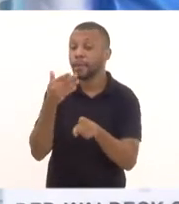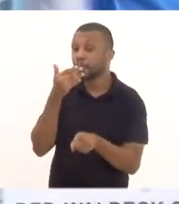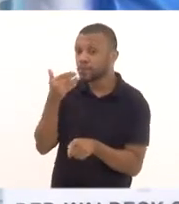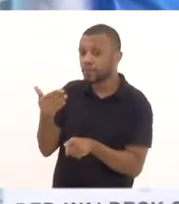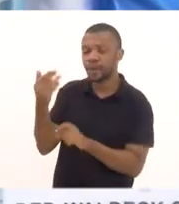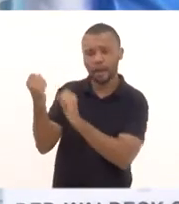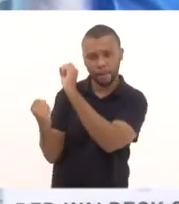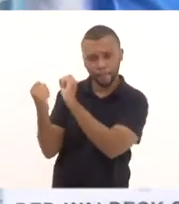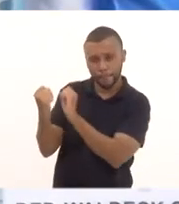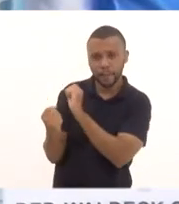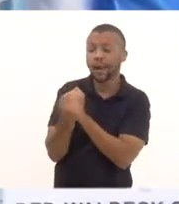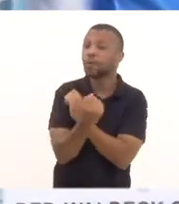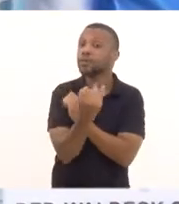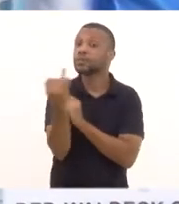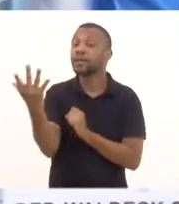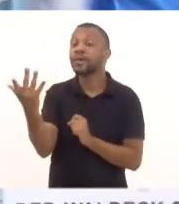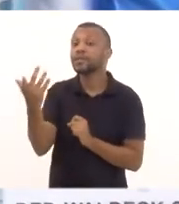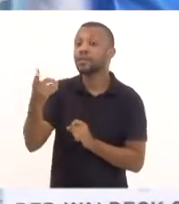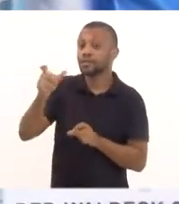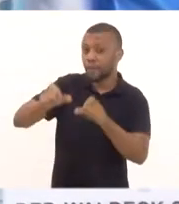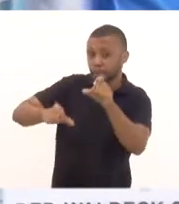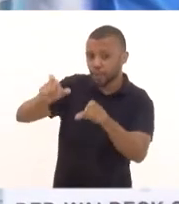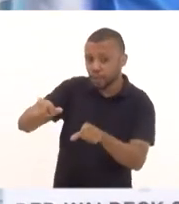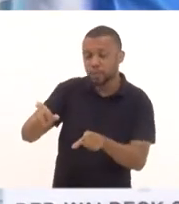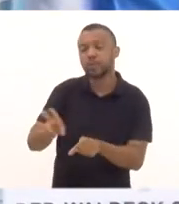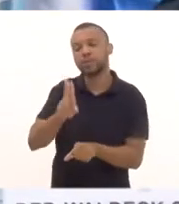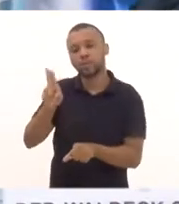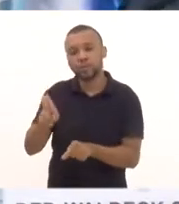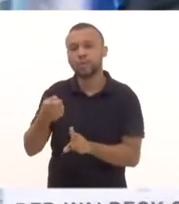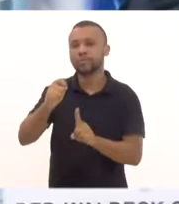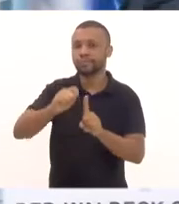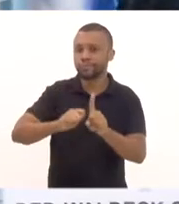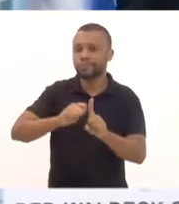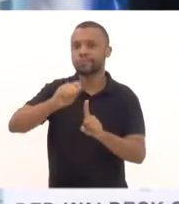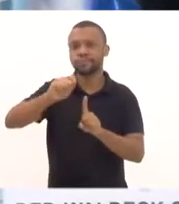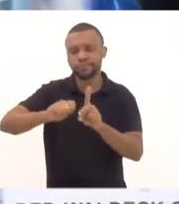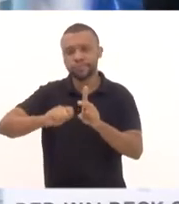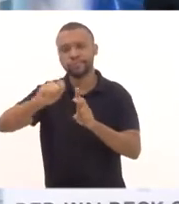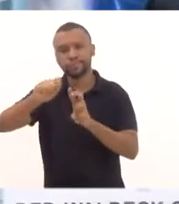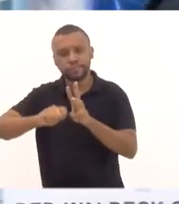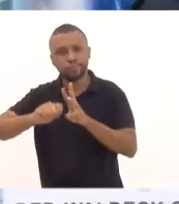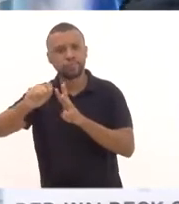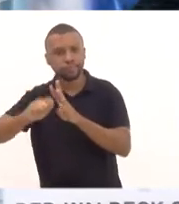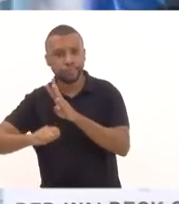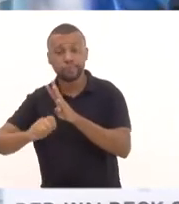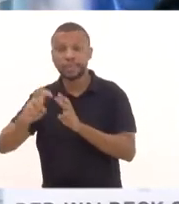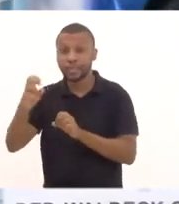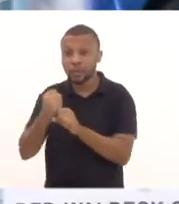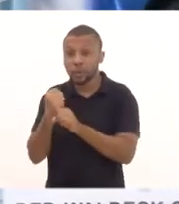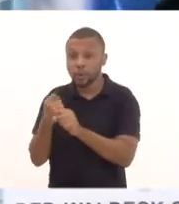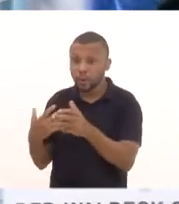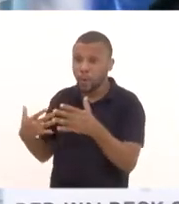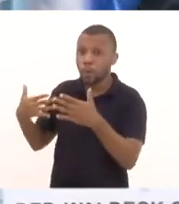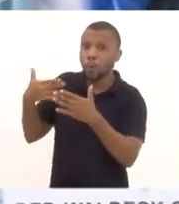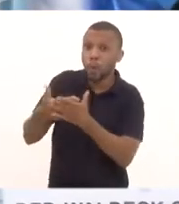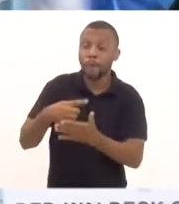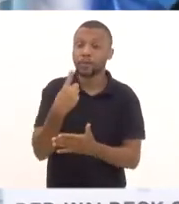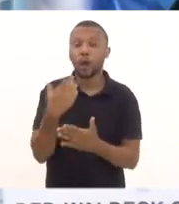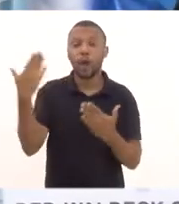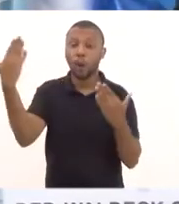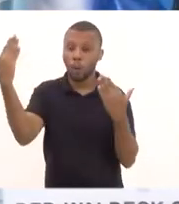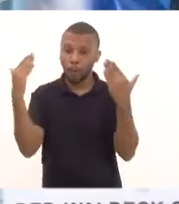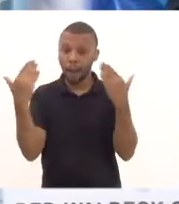número de usuários que utilizam o transporte Ferroviário imenso o levantamento mês a mês dos últimos cinco anos poder comprar